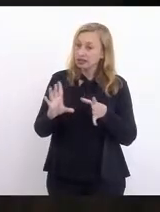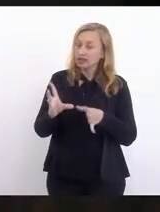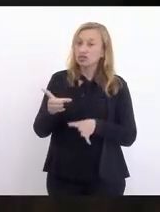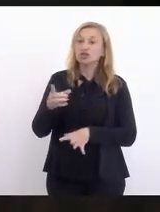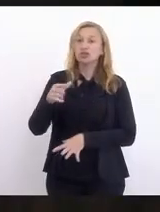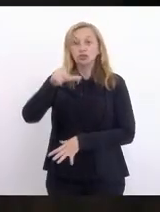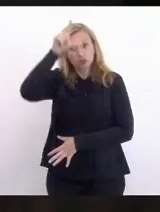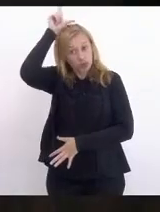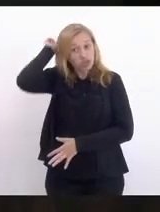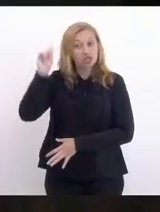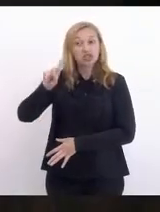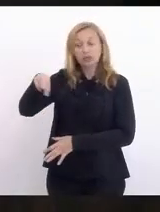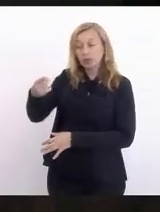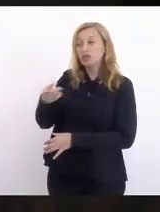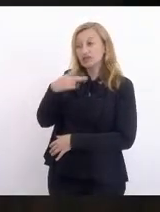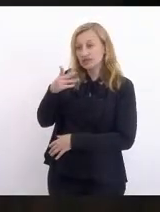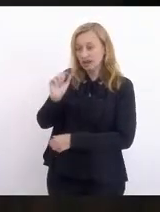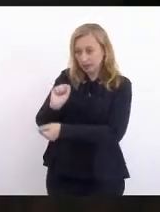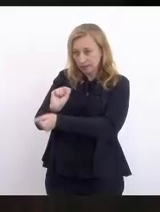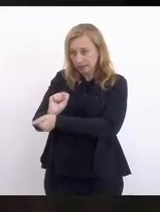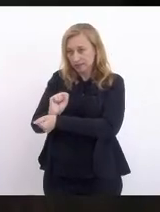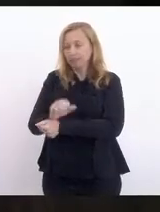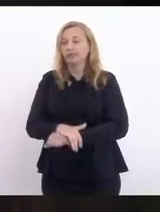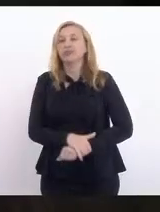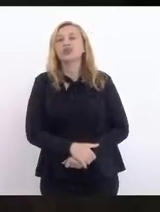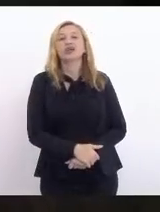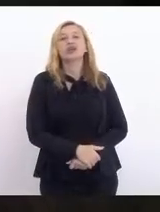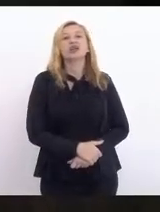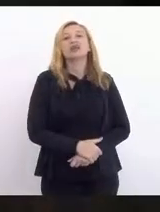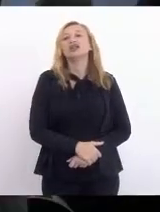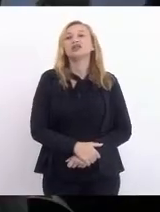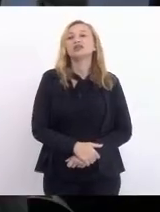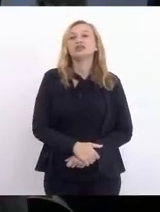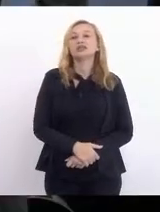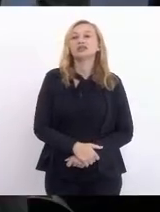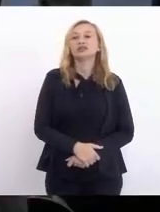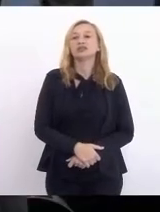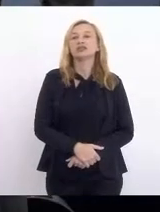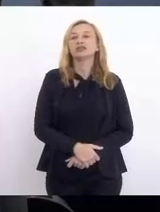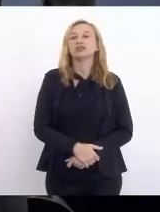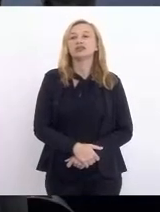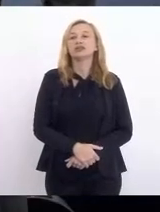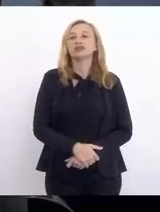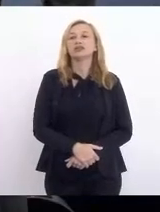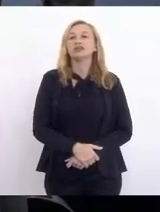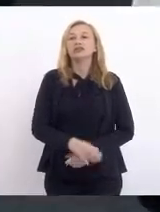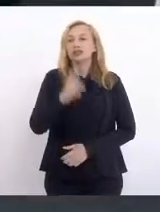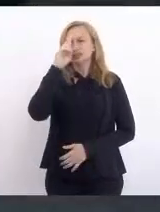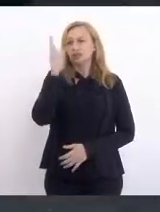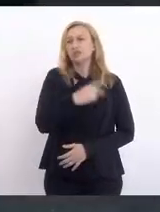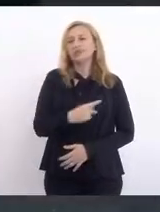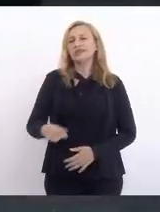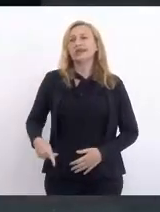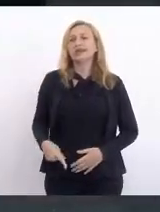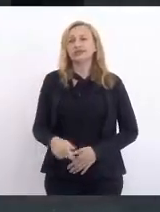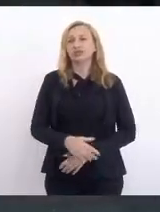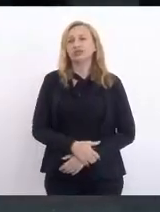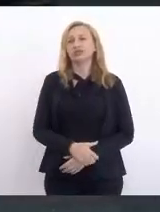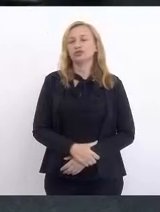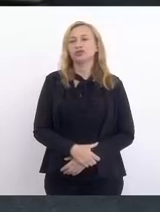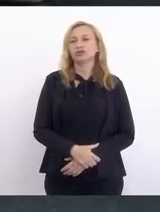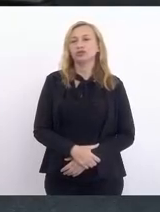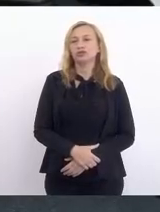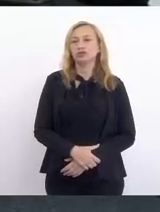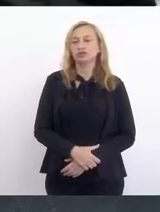o estado de carência fala em seguida Pera aí eu vou cantar já o presidente